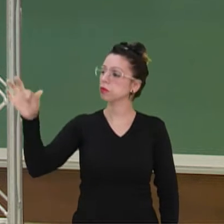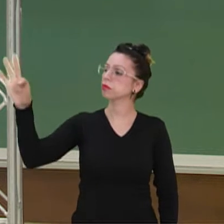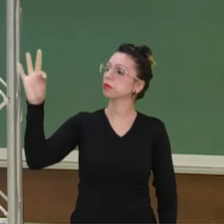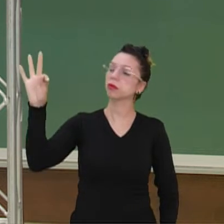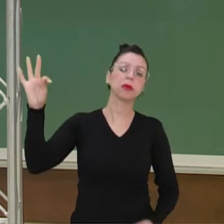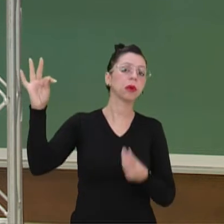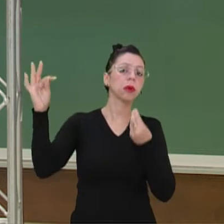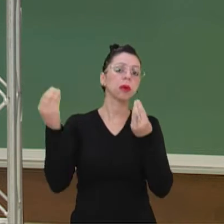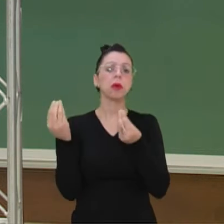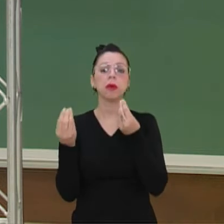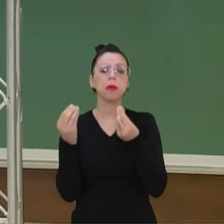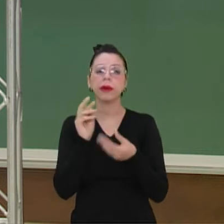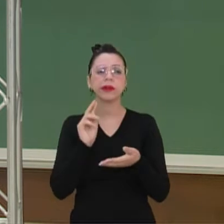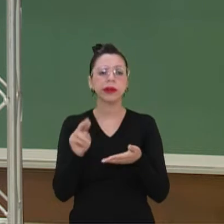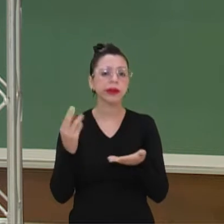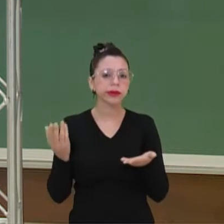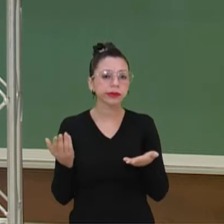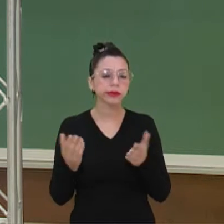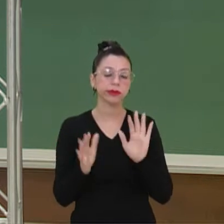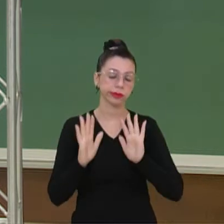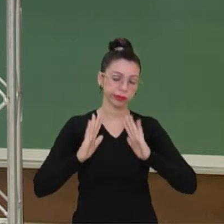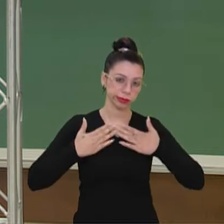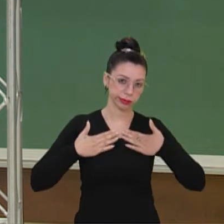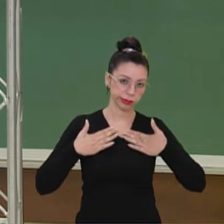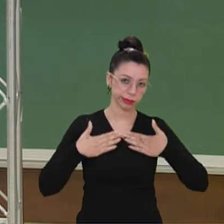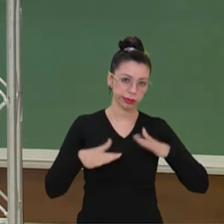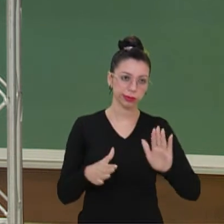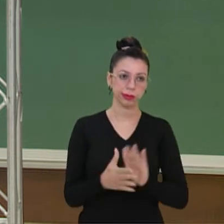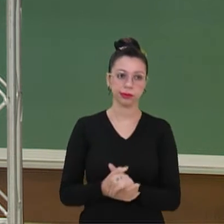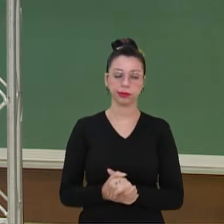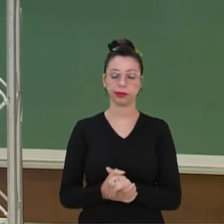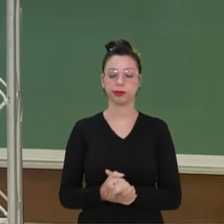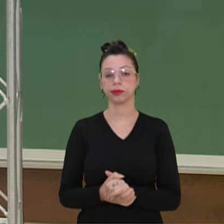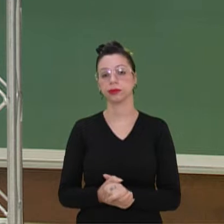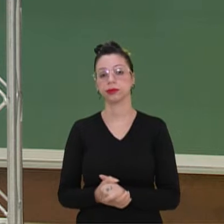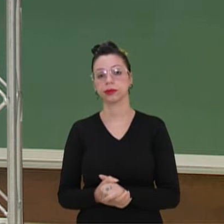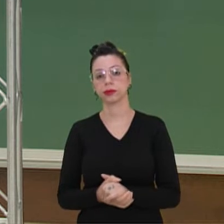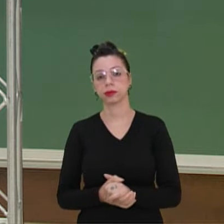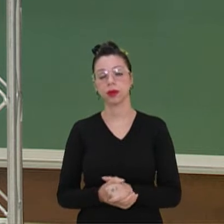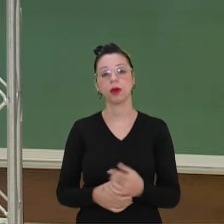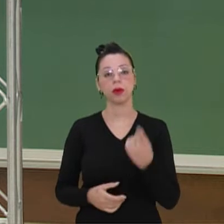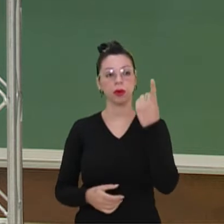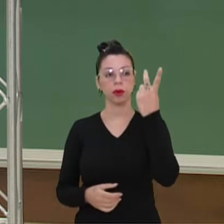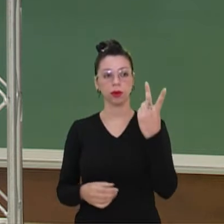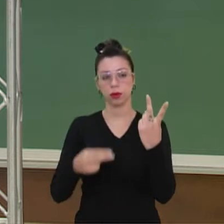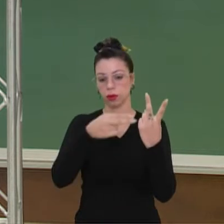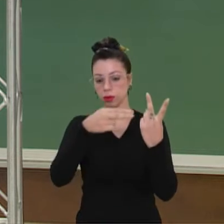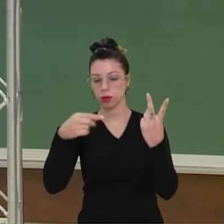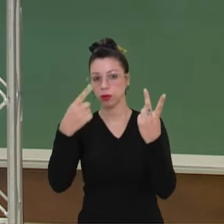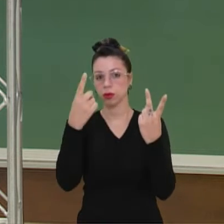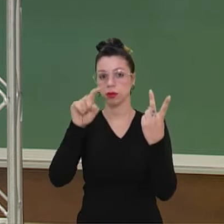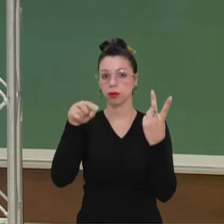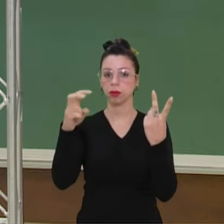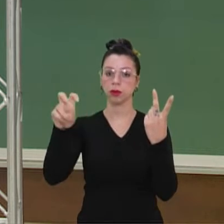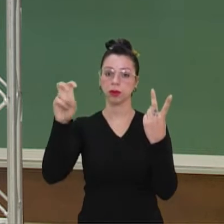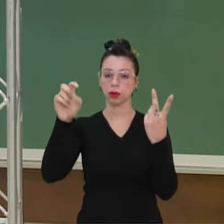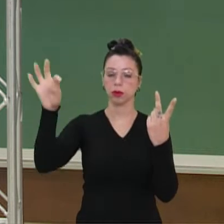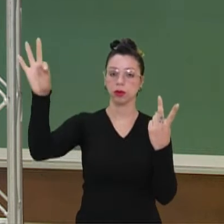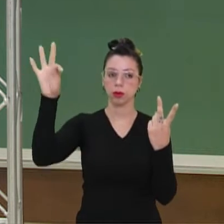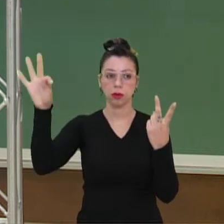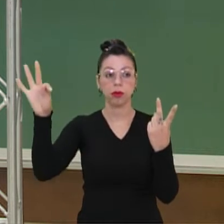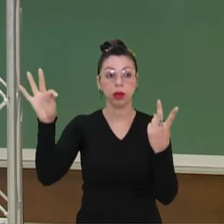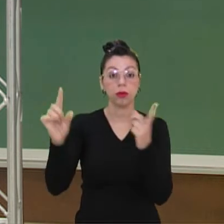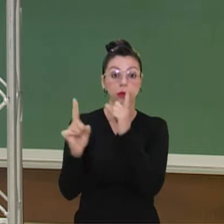daí? Calma. Olha só. Temos aqui 12 igual a 1,5 elevado a T. Certo? Toda vez que chegar